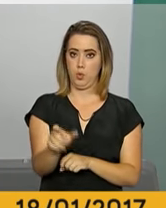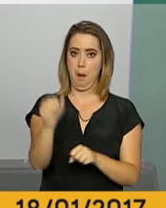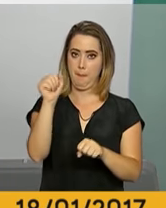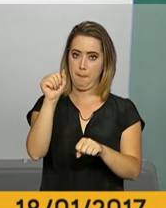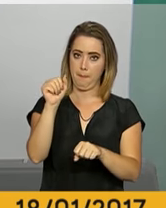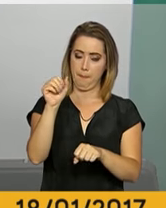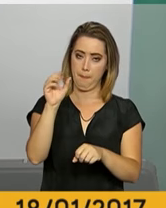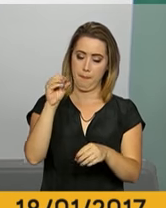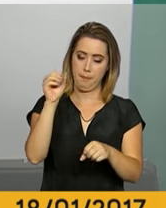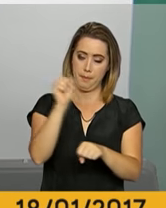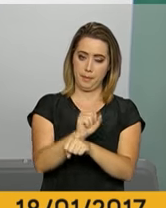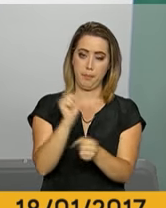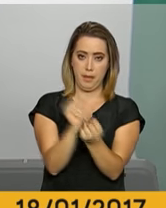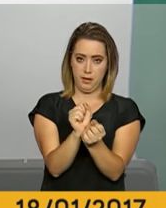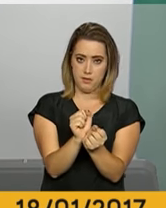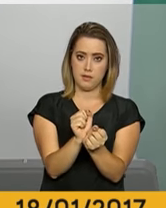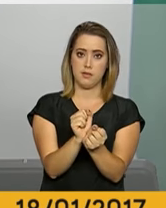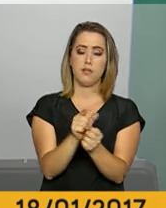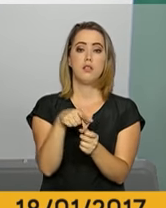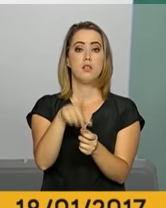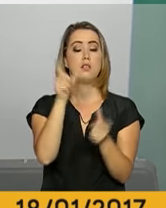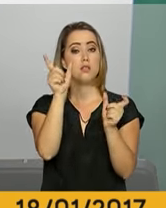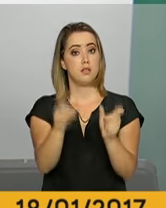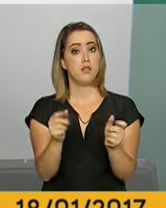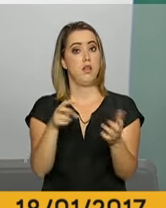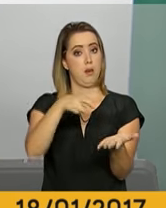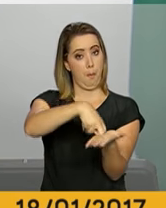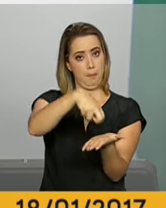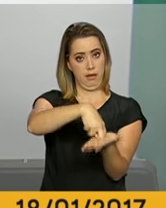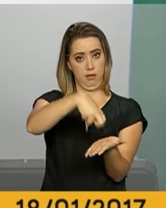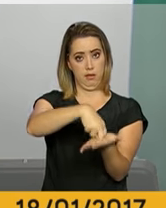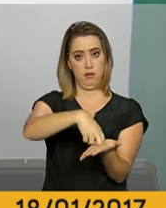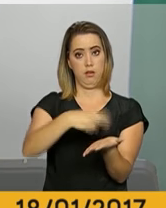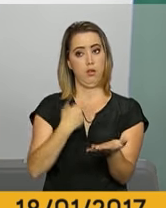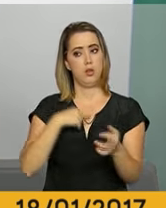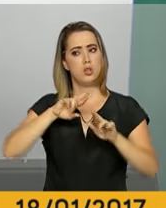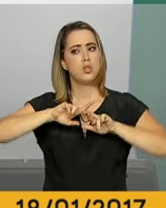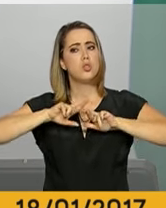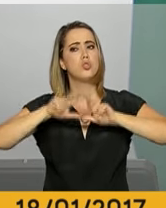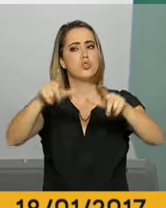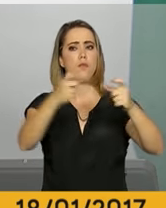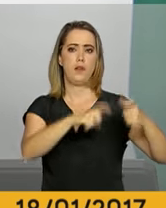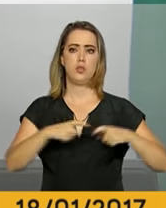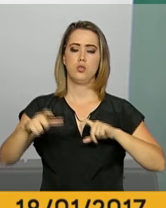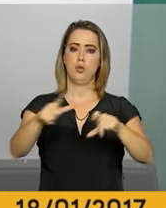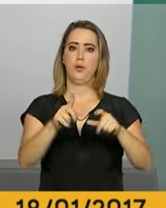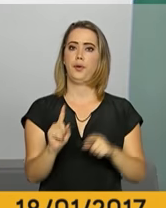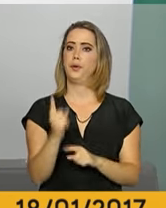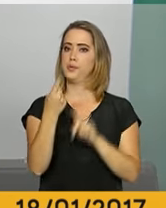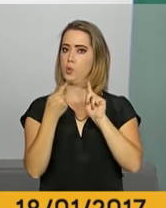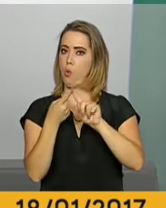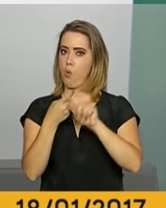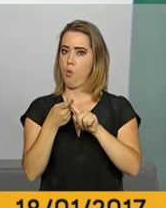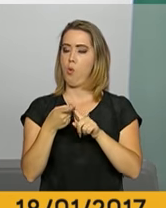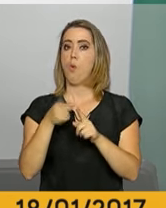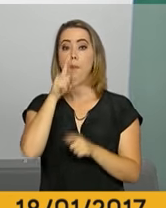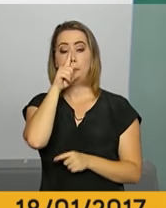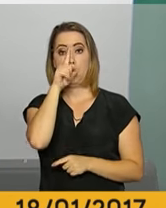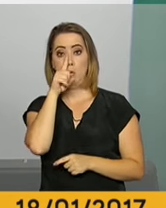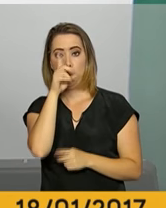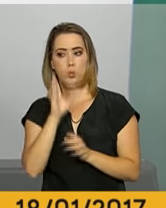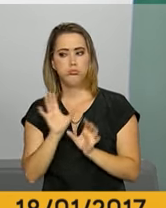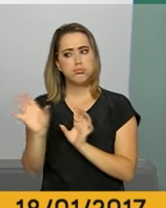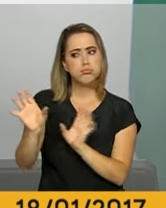Constituição, cumprirá a sua pena em estabelecimentos distintos, de acordo, número 1, com a natureza do delito, número 2, com o